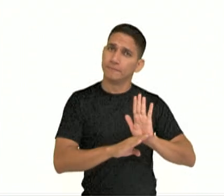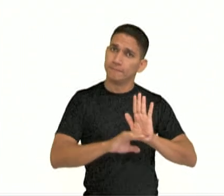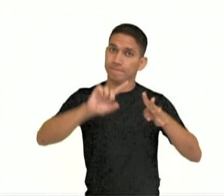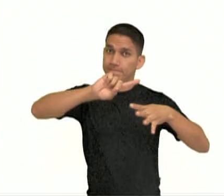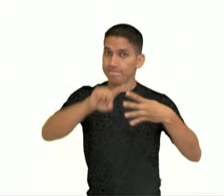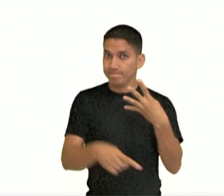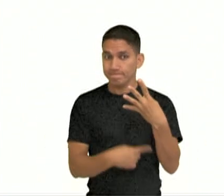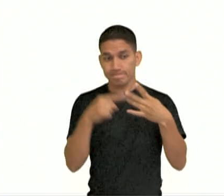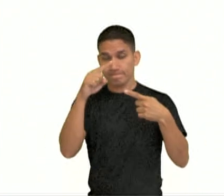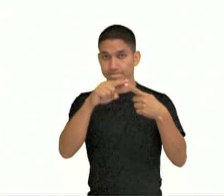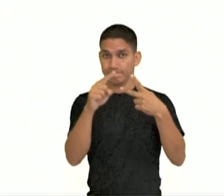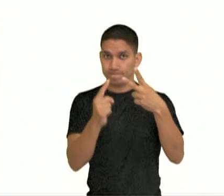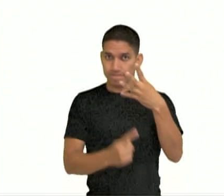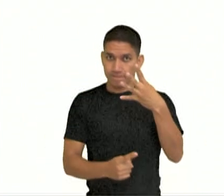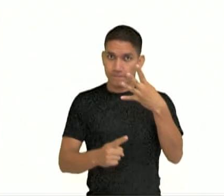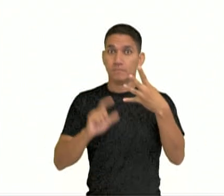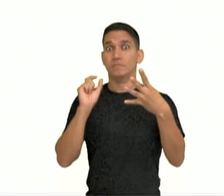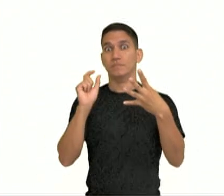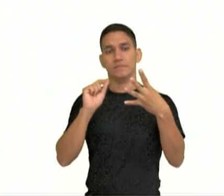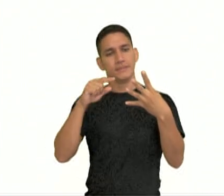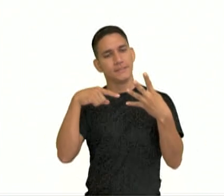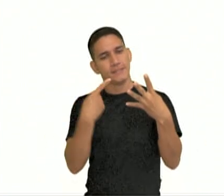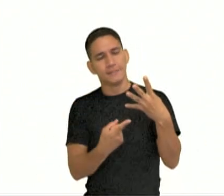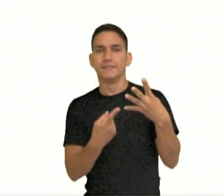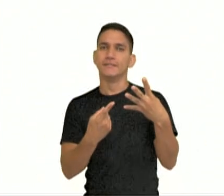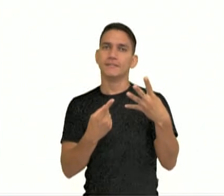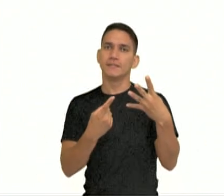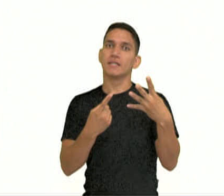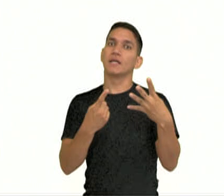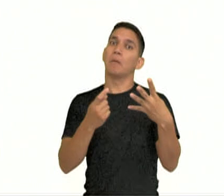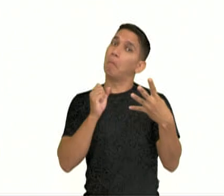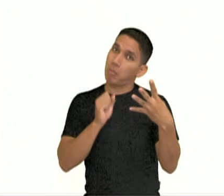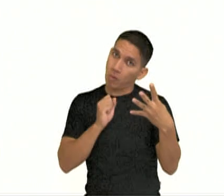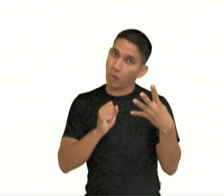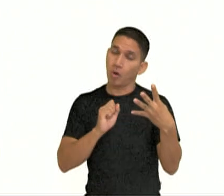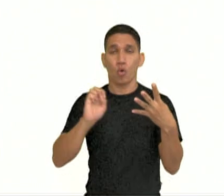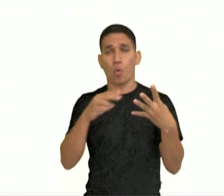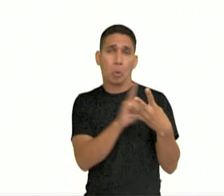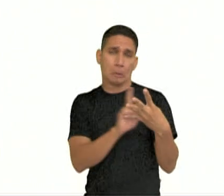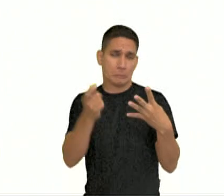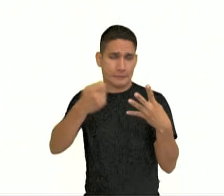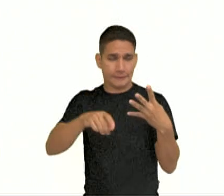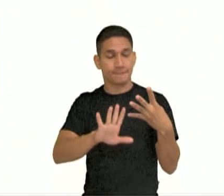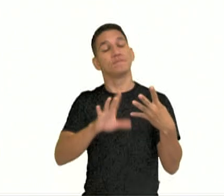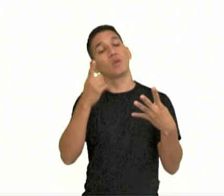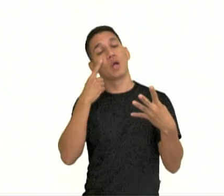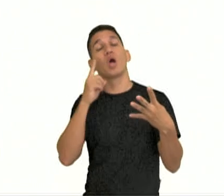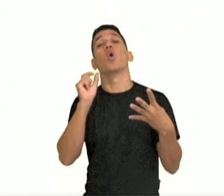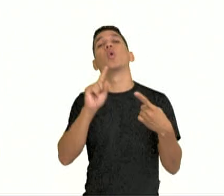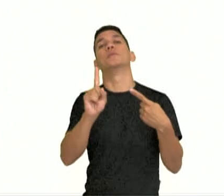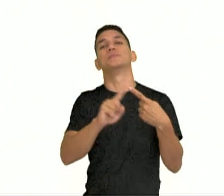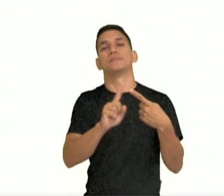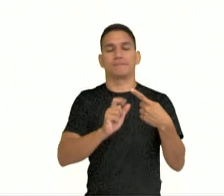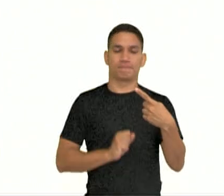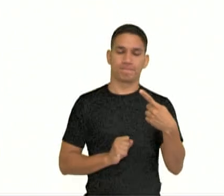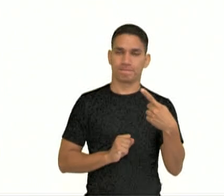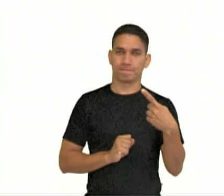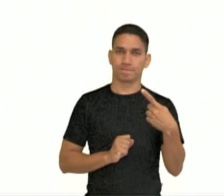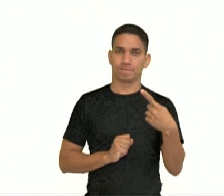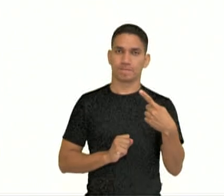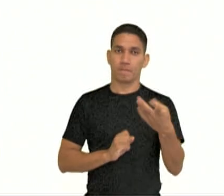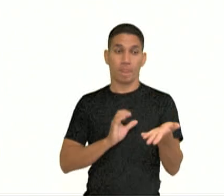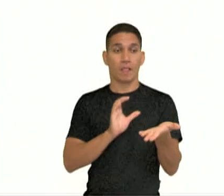quatro itens que fazem parte ou não desse planejamento. Então, qual que seria o item 1?